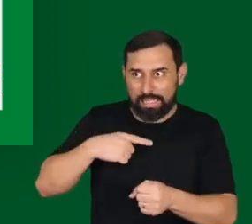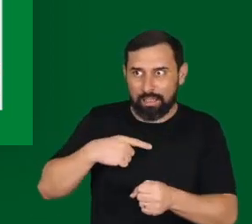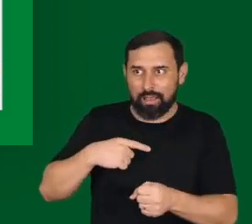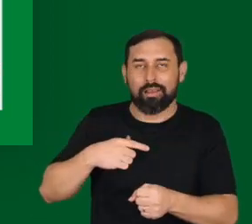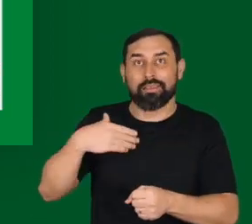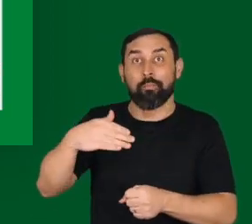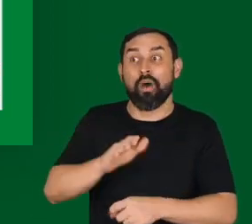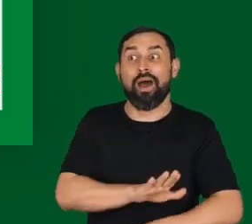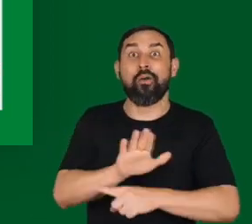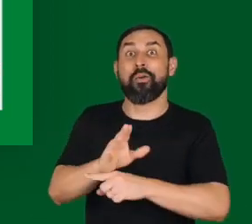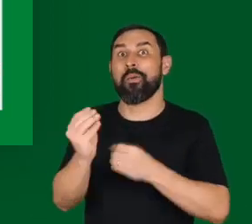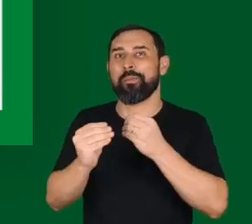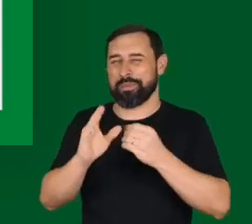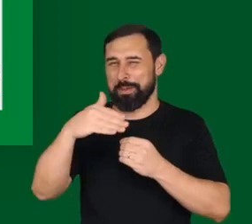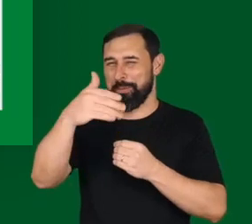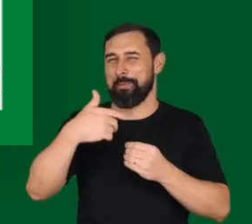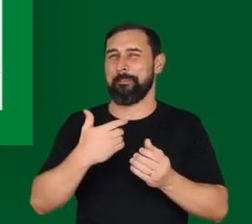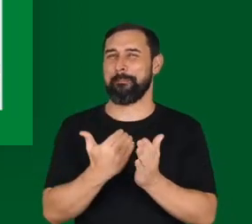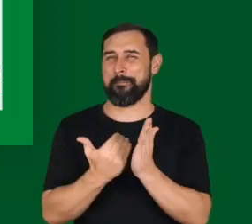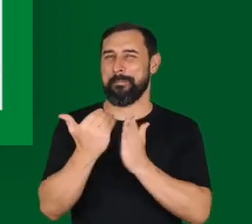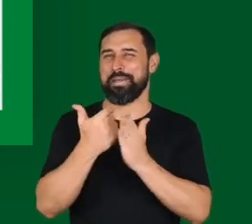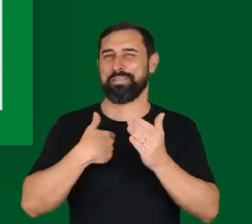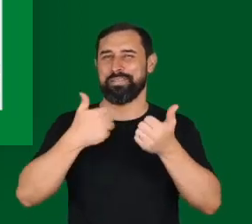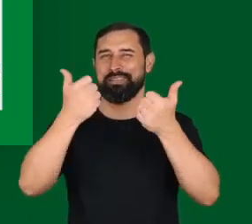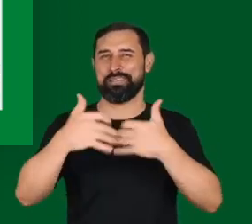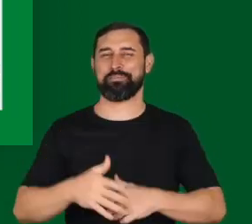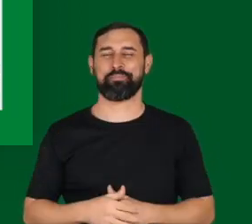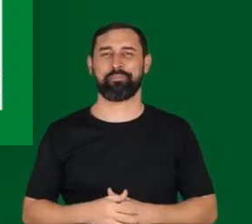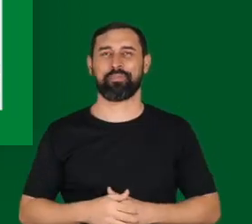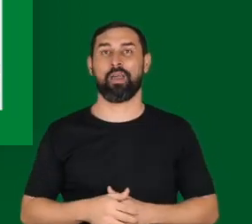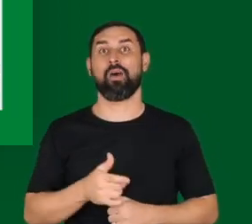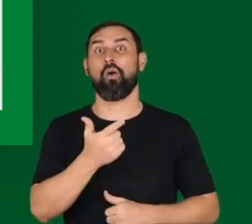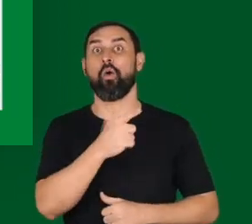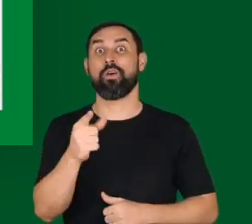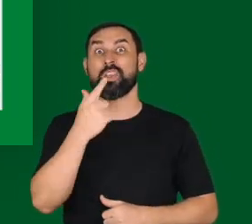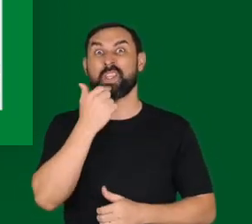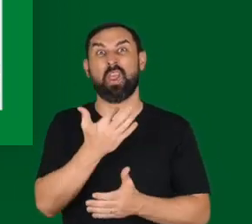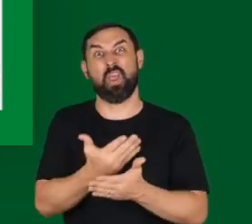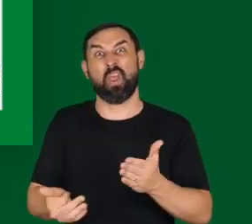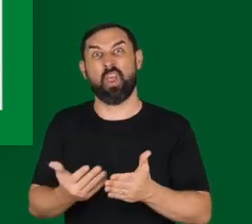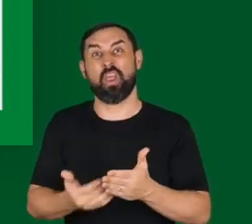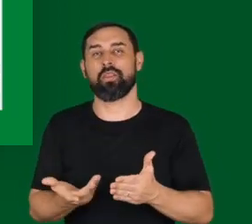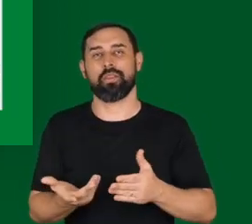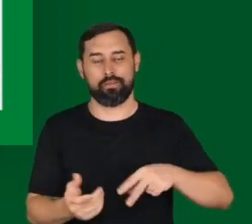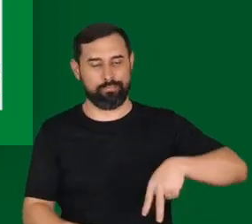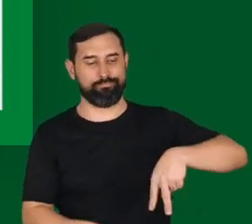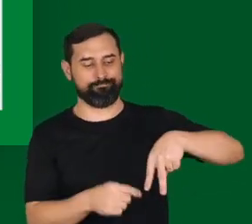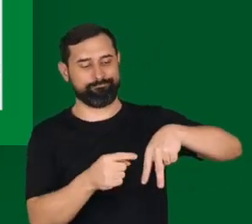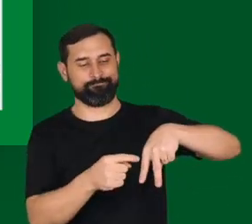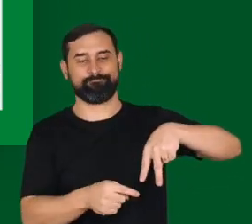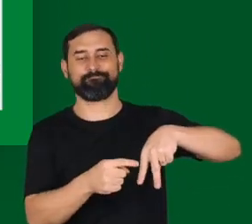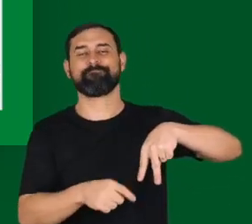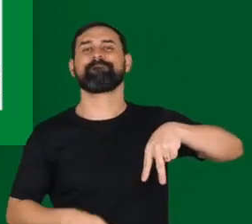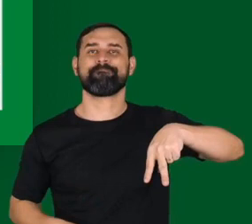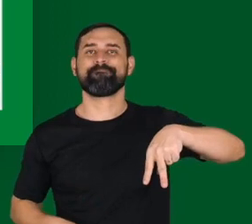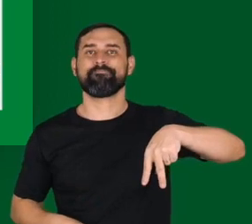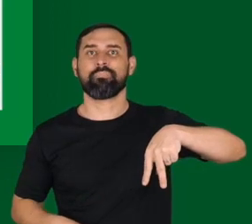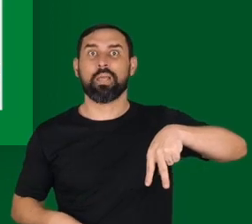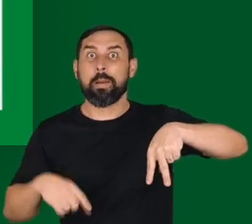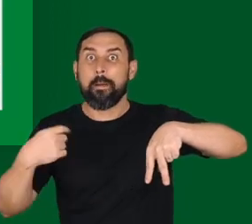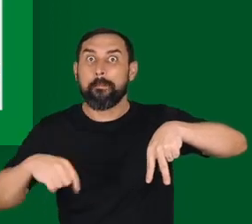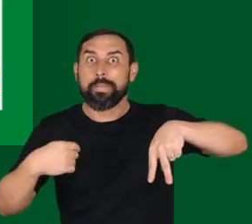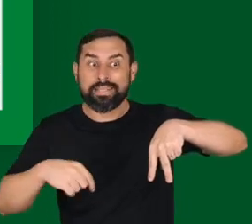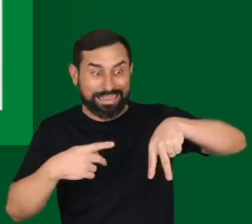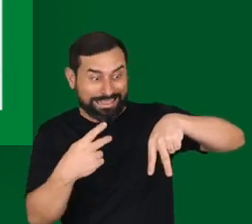a indicação de estabilização dessa pelve, que a gente vai ver no próximo slide. Outro local que sangra bastante é o fêmur, né? Então, a